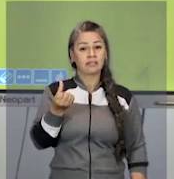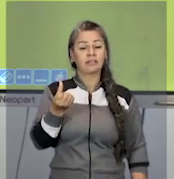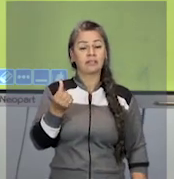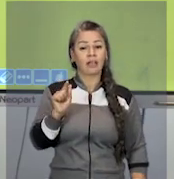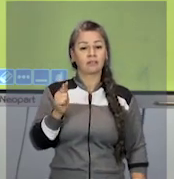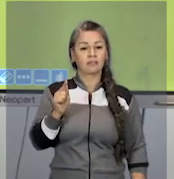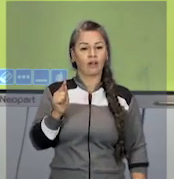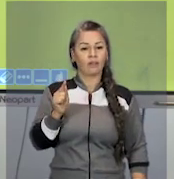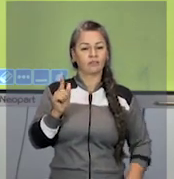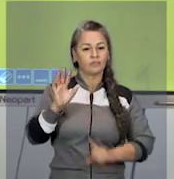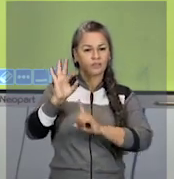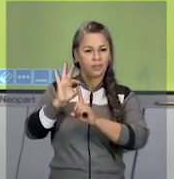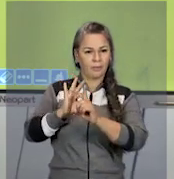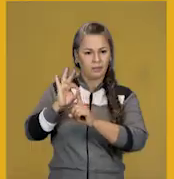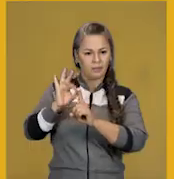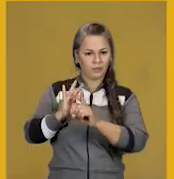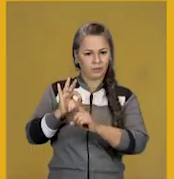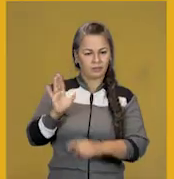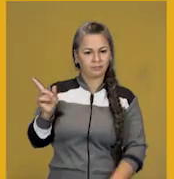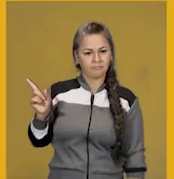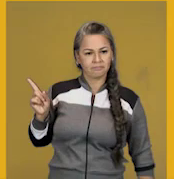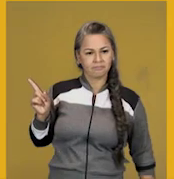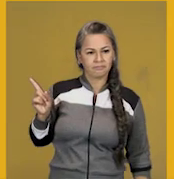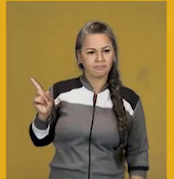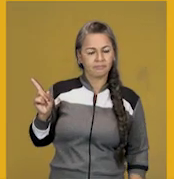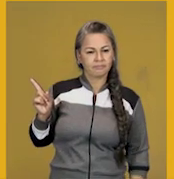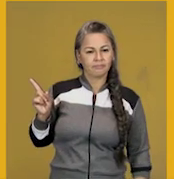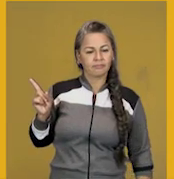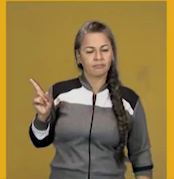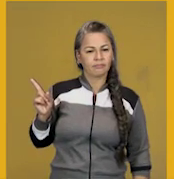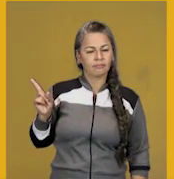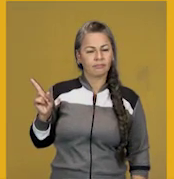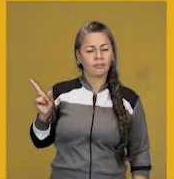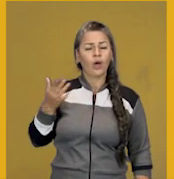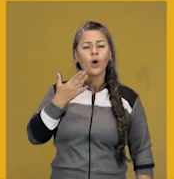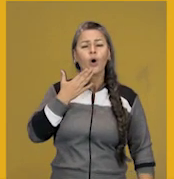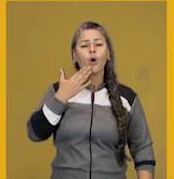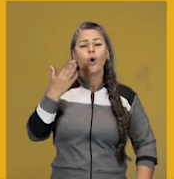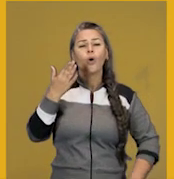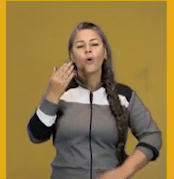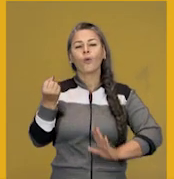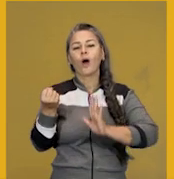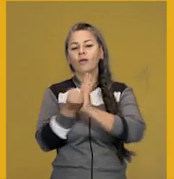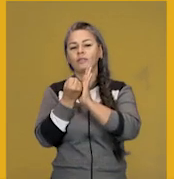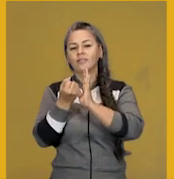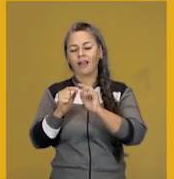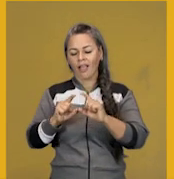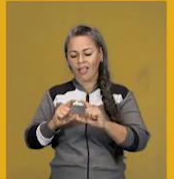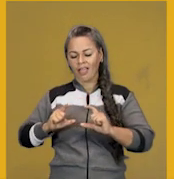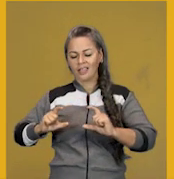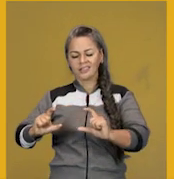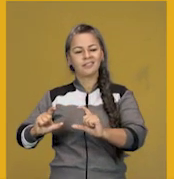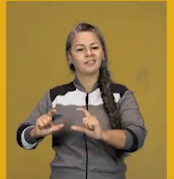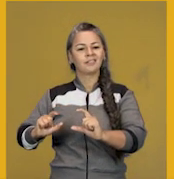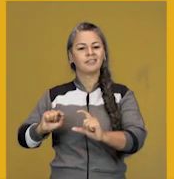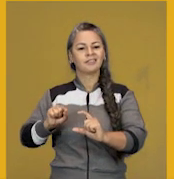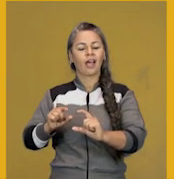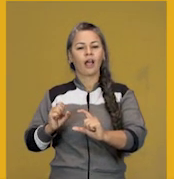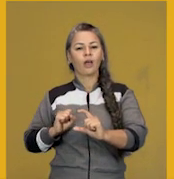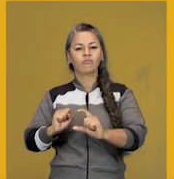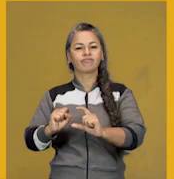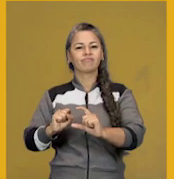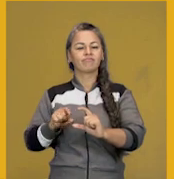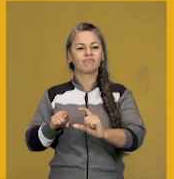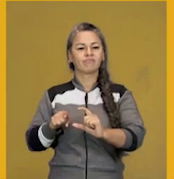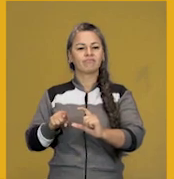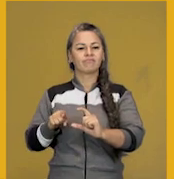certo? Continuando. Qual seria o selo a ser posto na garrafa térmica testada? Bom, o que que eu tenho que fazer? Eu